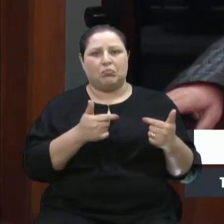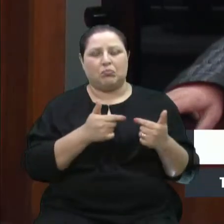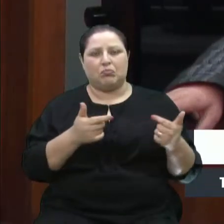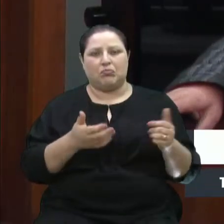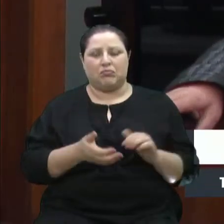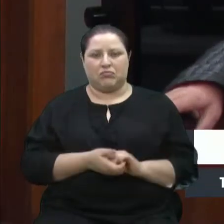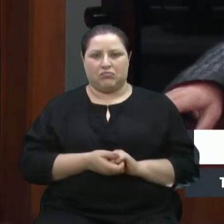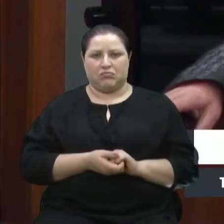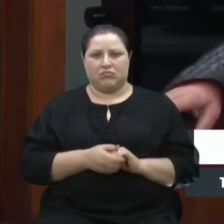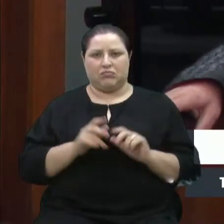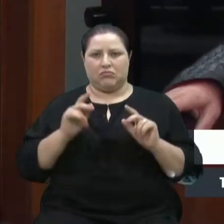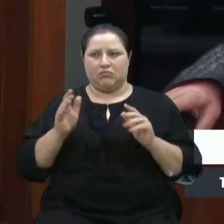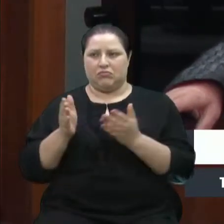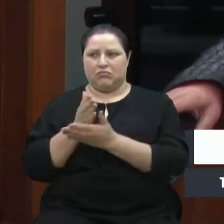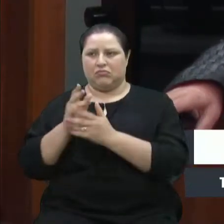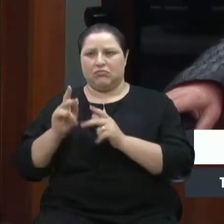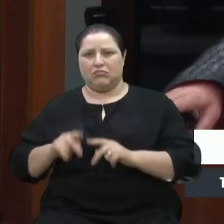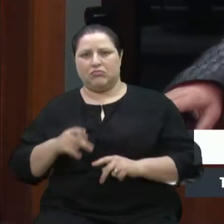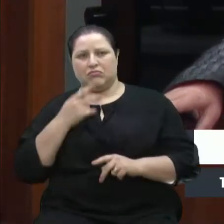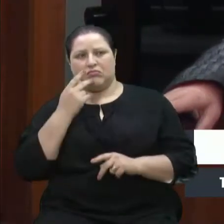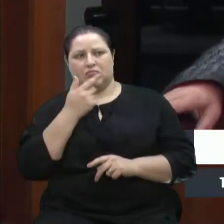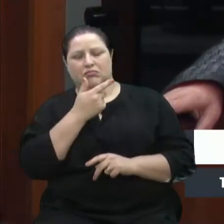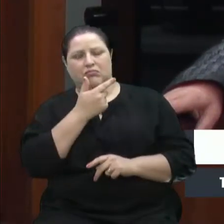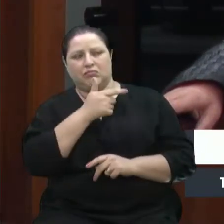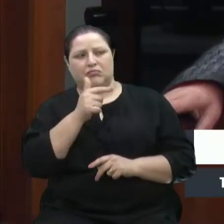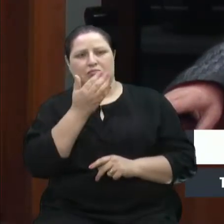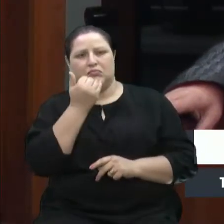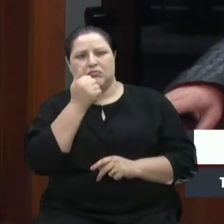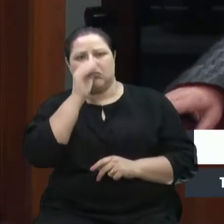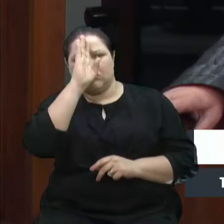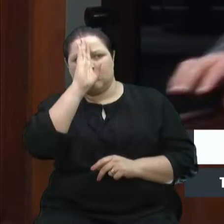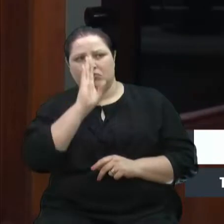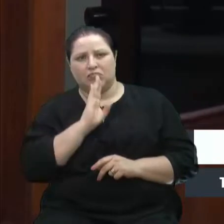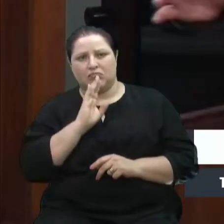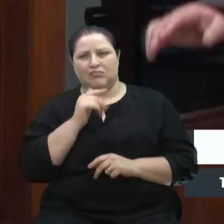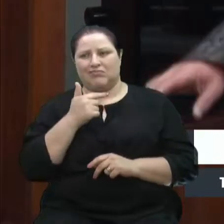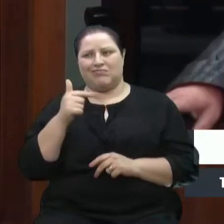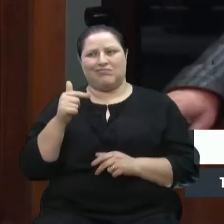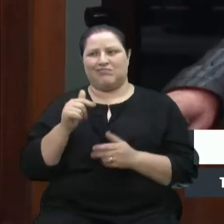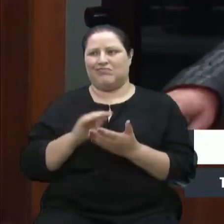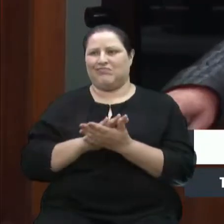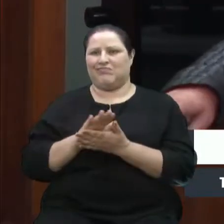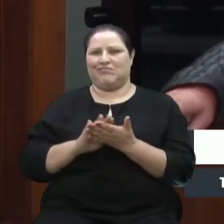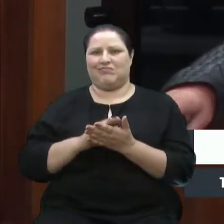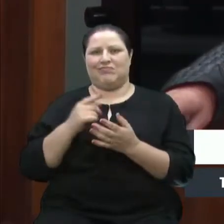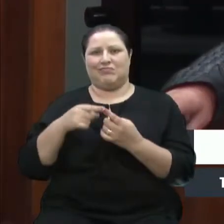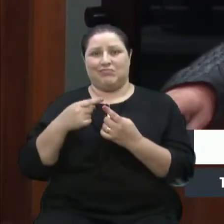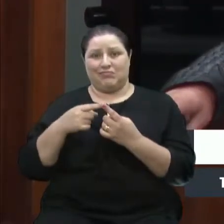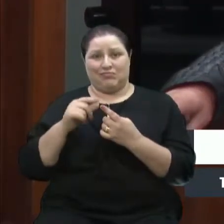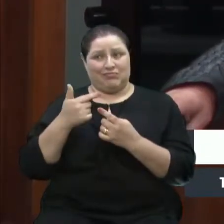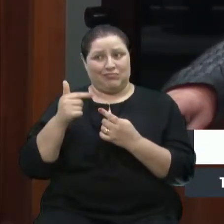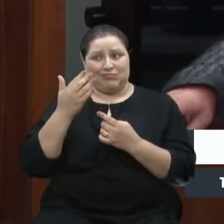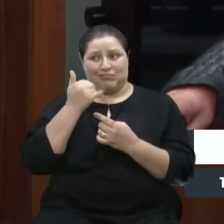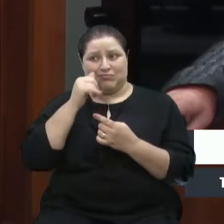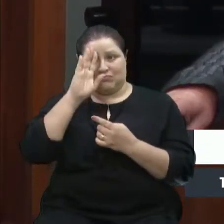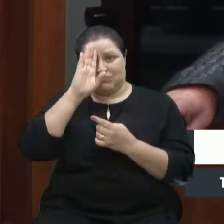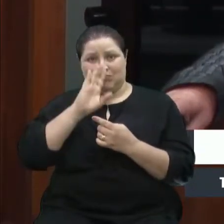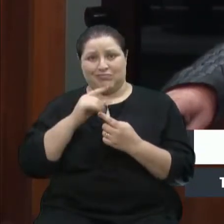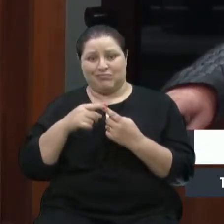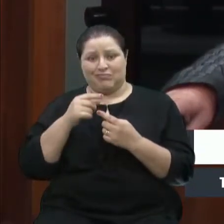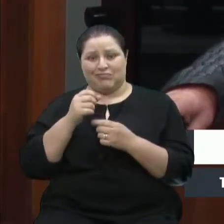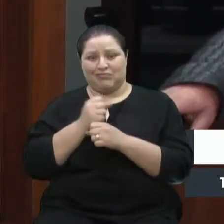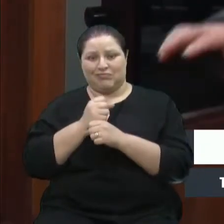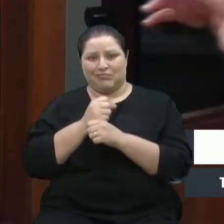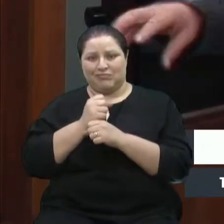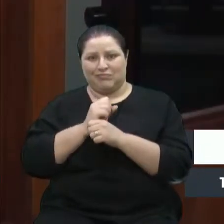Ah não tem comida de graça não tem mesmo não tem porque em ano em ano eleitoral se faz isso né